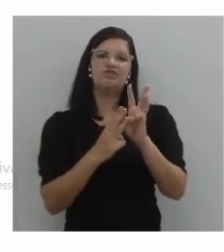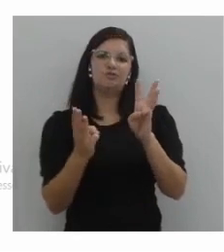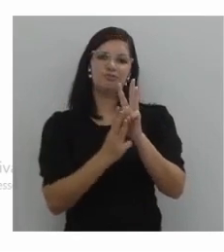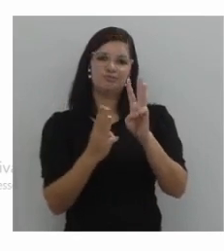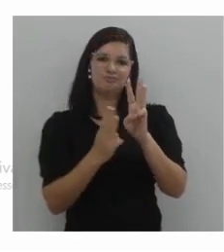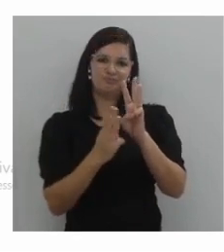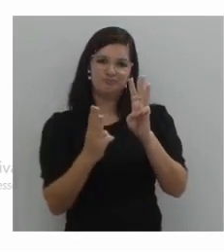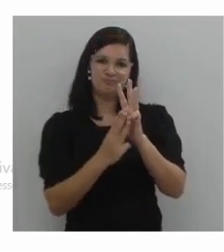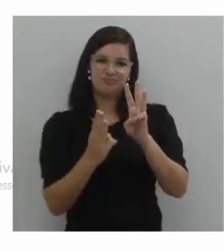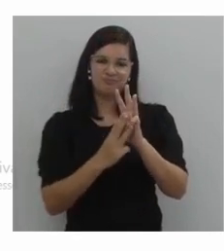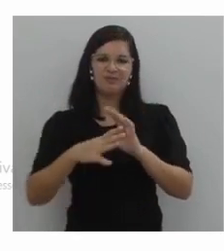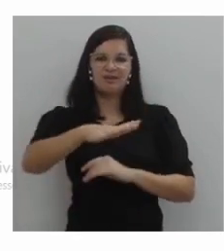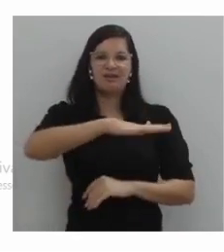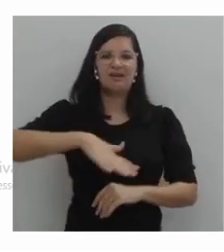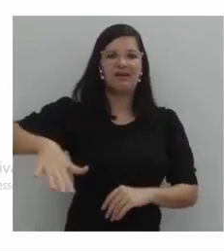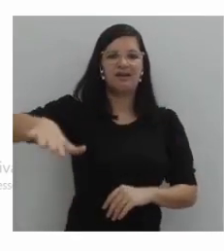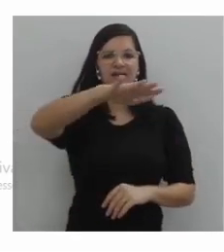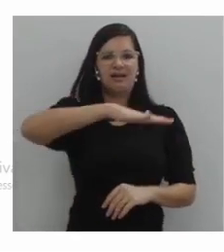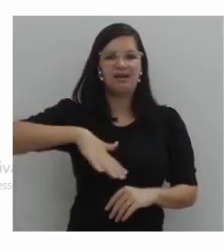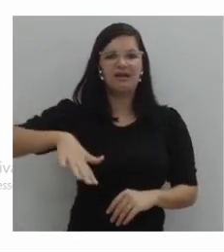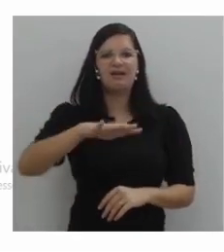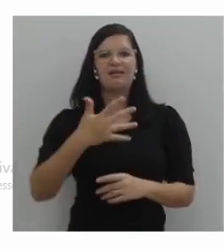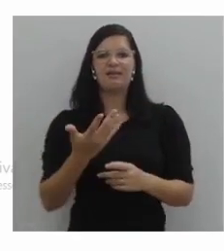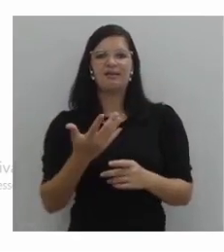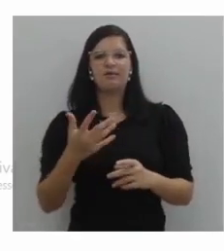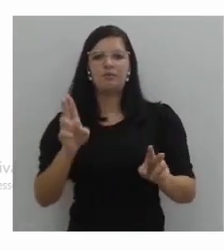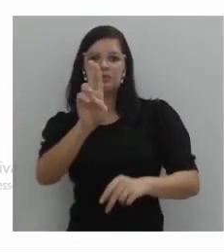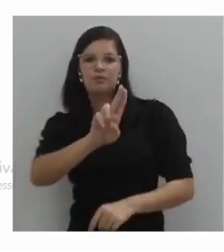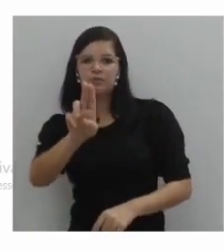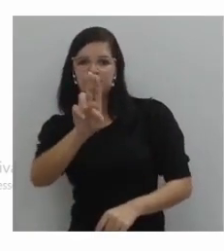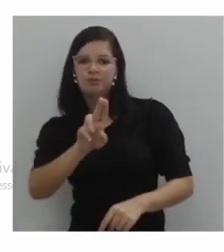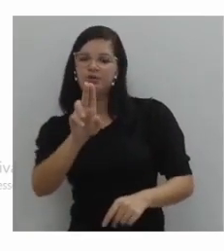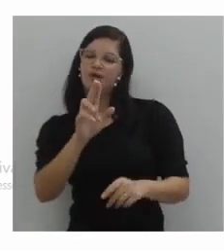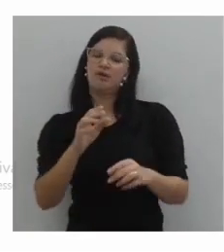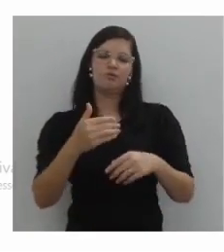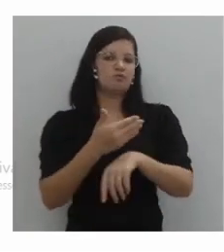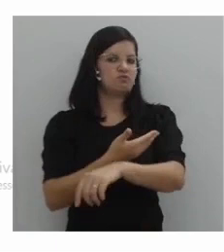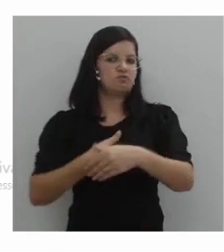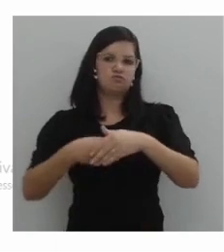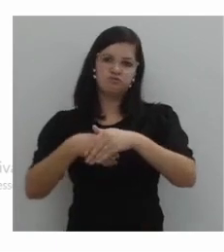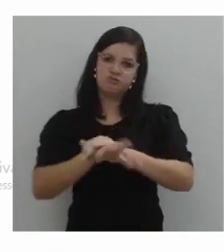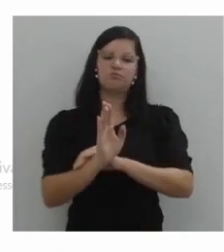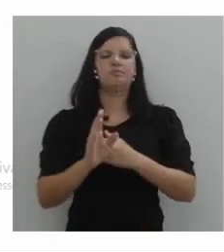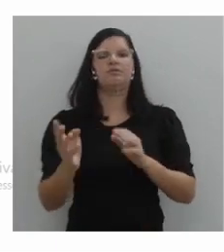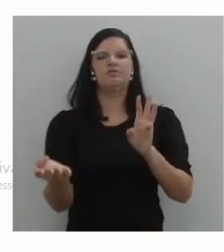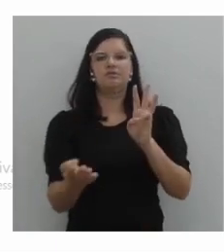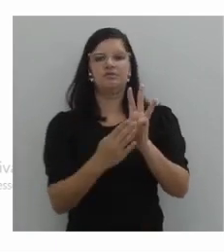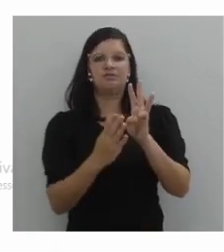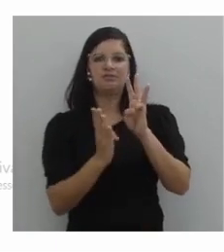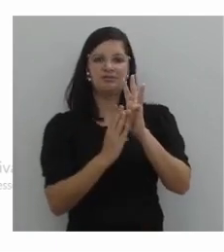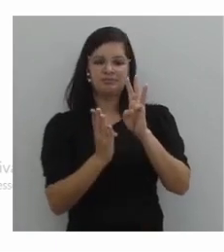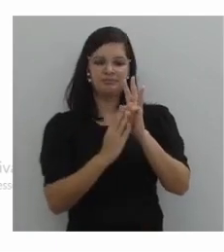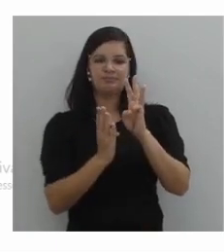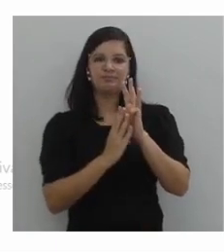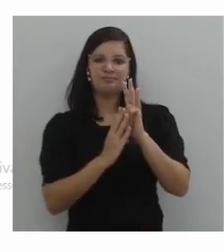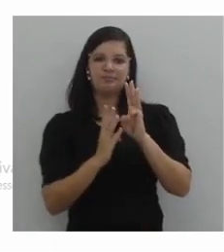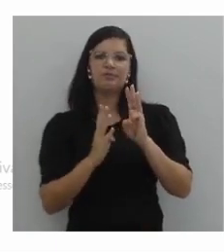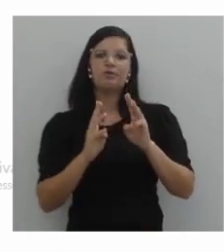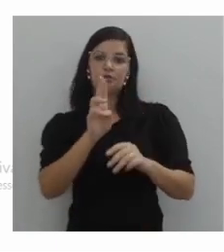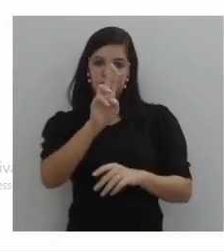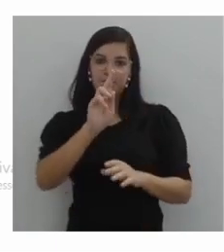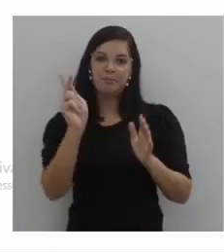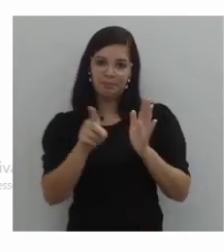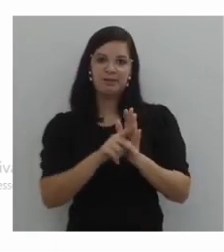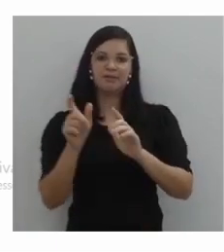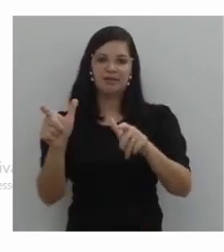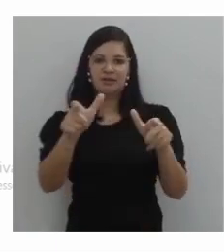região, que era uma área indígena, né? Que tinha uma ocupação mais de índios, e esse nome é em homenagem a essa